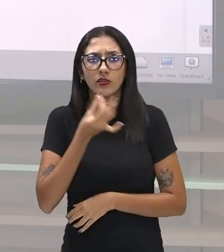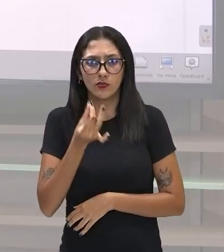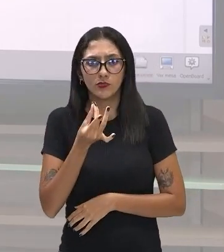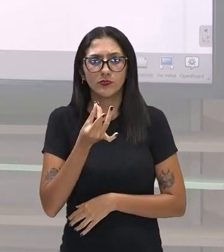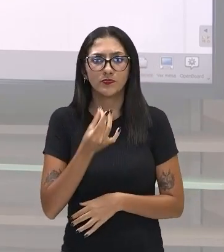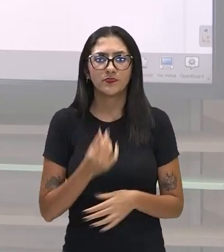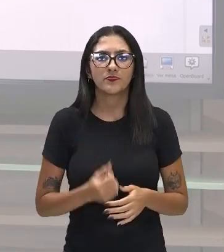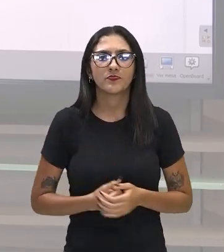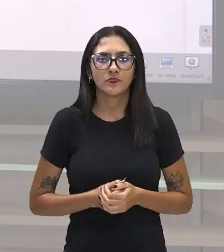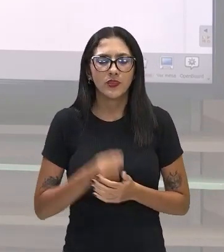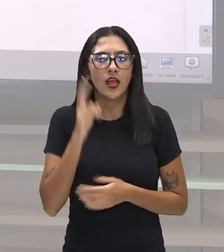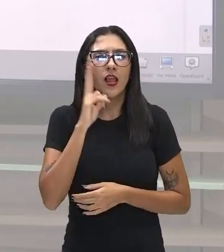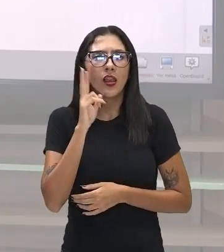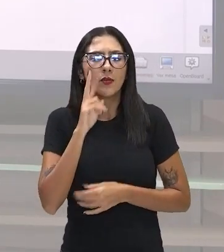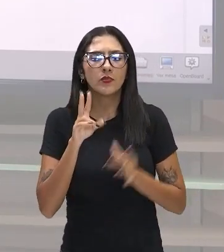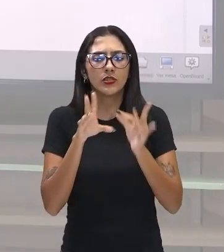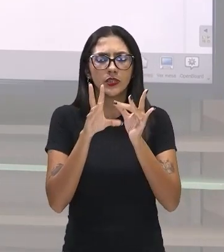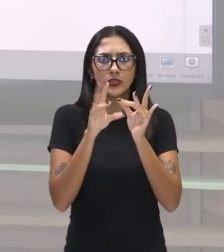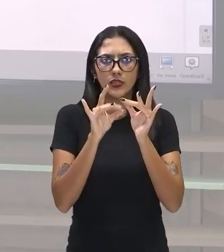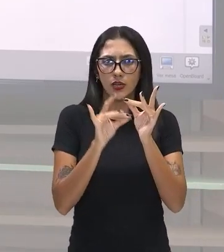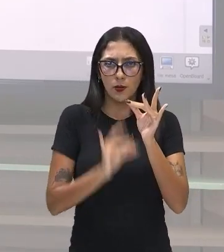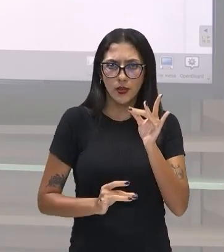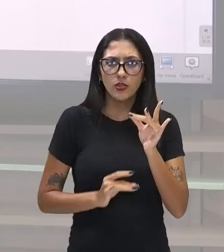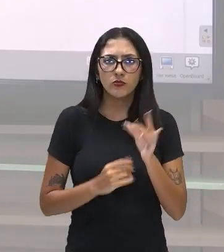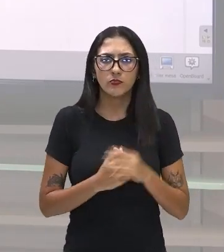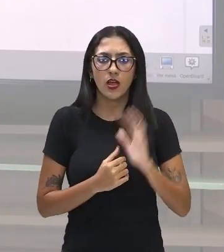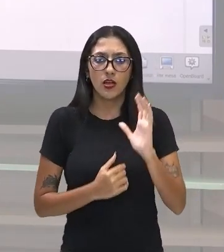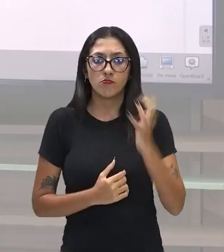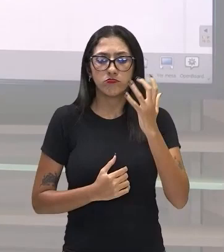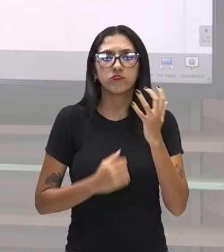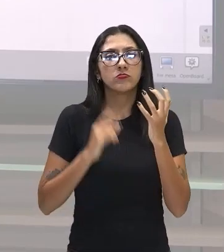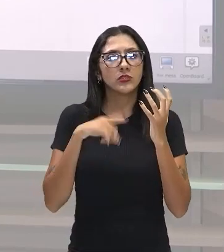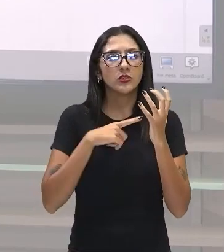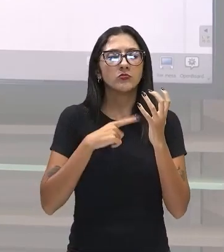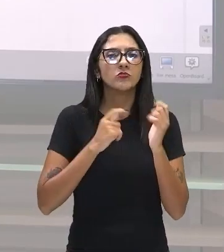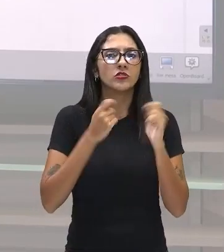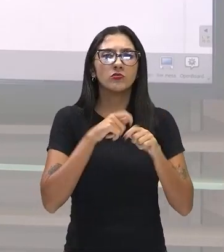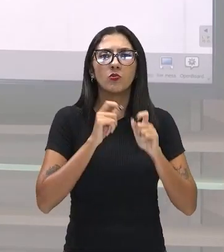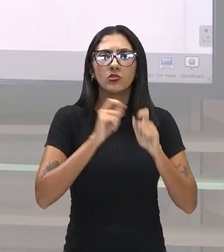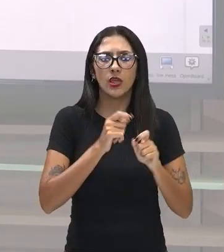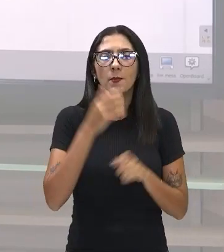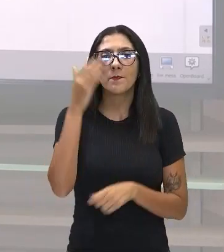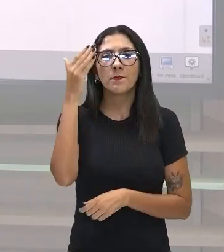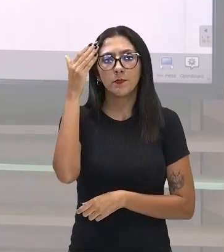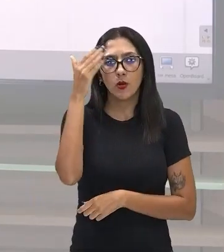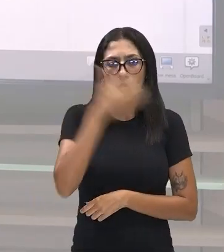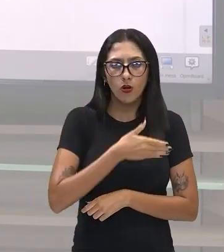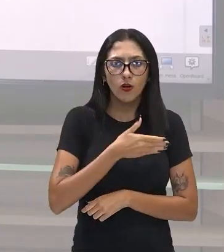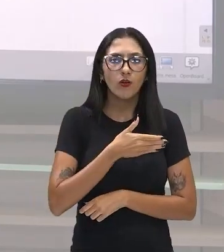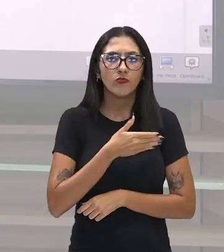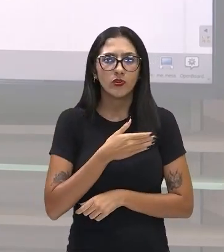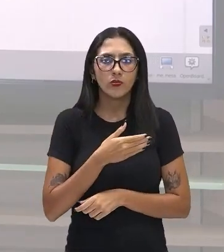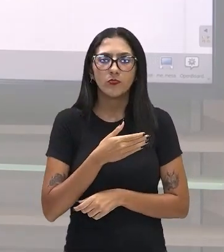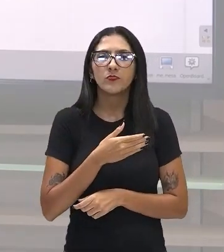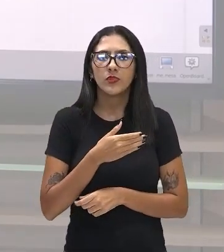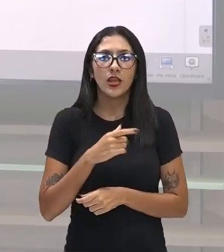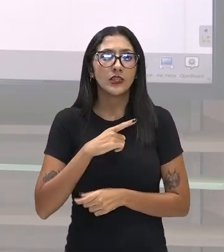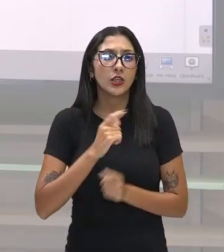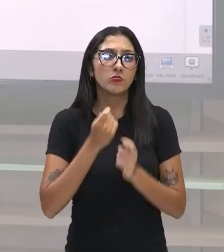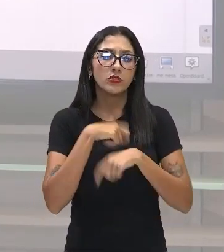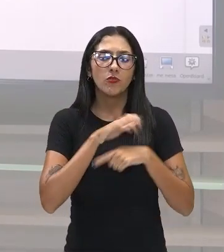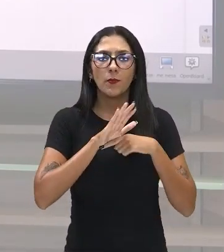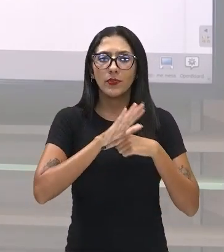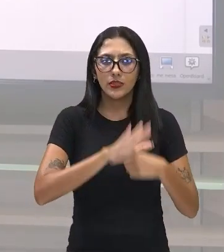você já sabe que fato se refere a algo concreto, algo comprovável, algo que eu posso